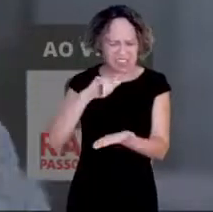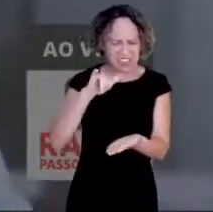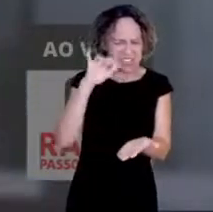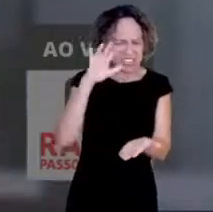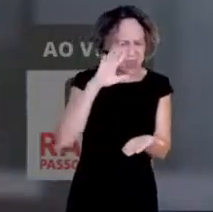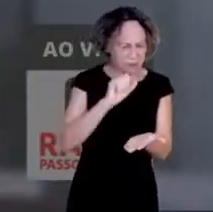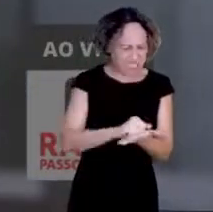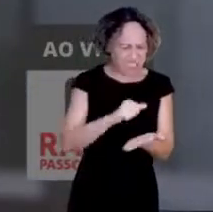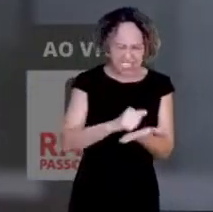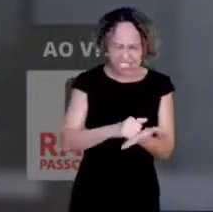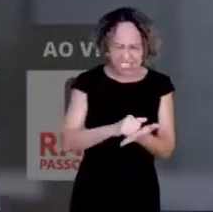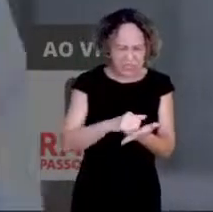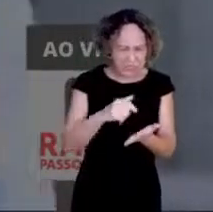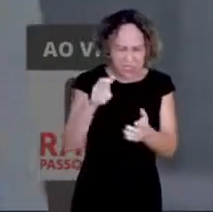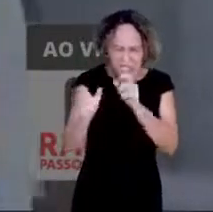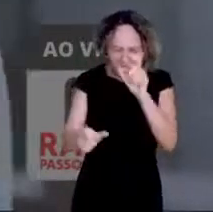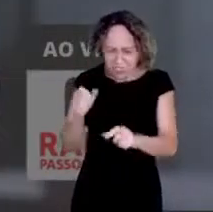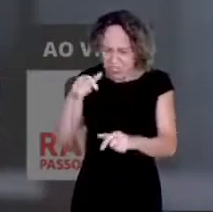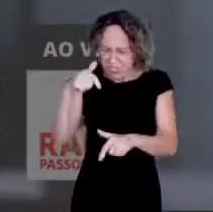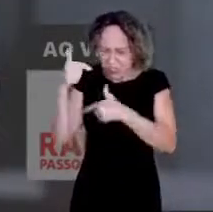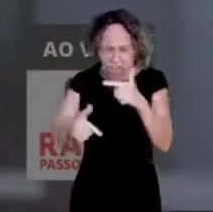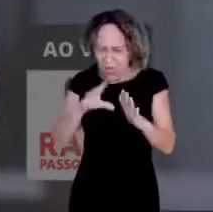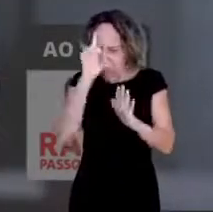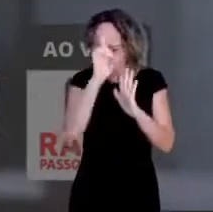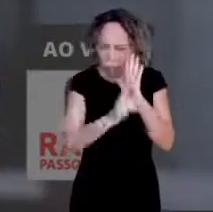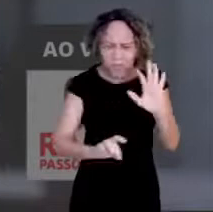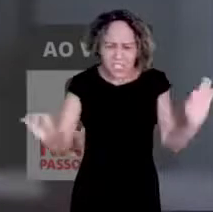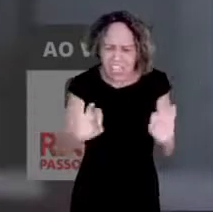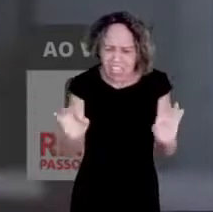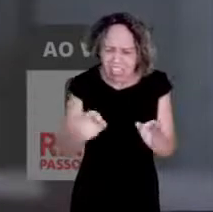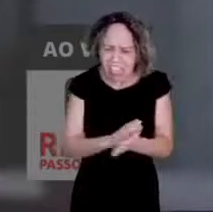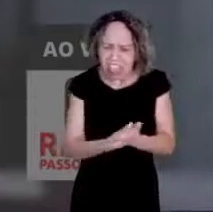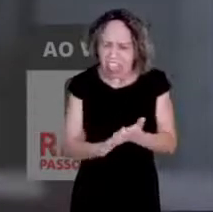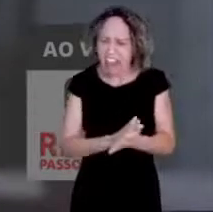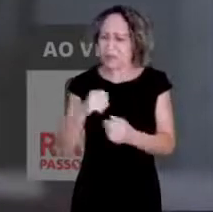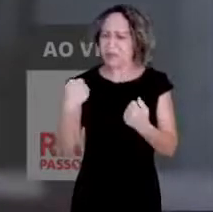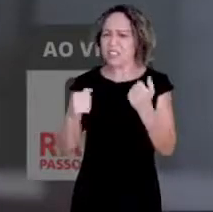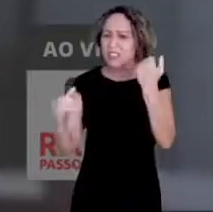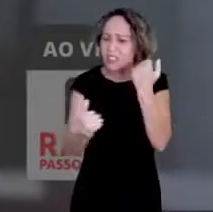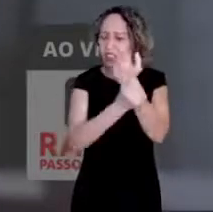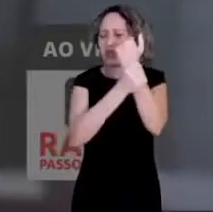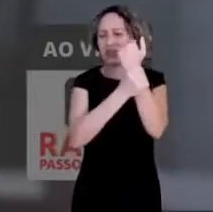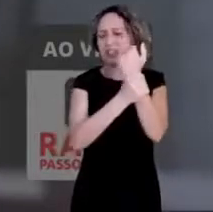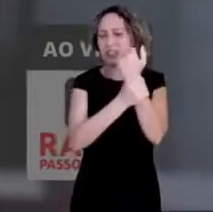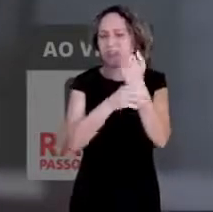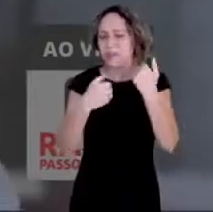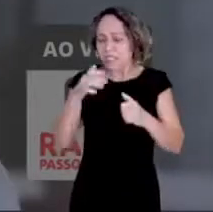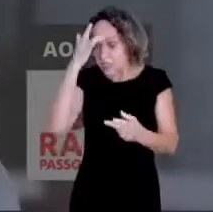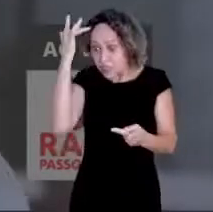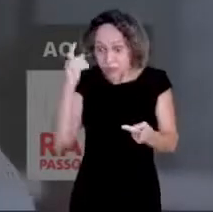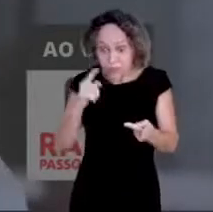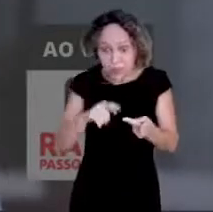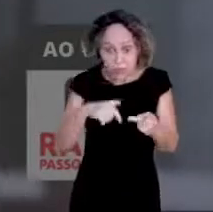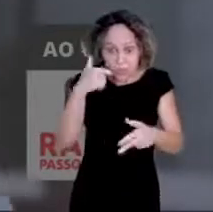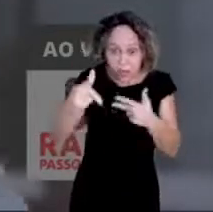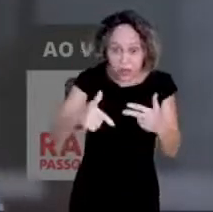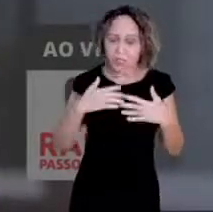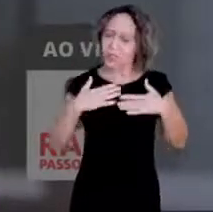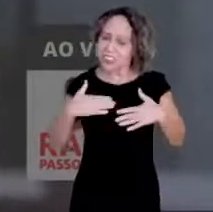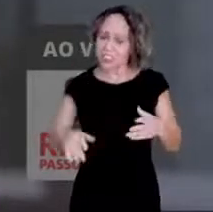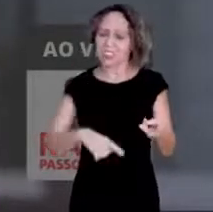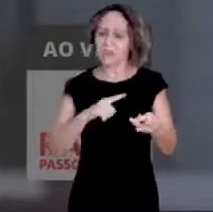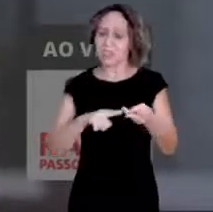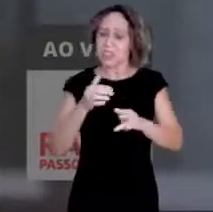prefeitura, onde 90% do que o cara ganha fica para ele e 10% paga os custos do